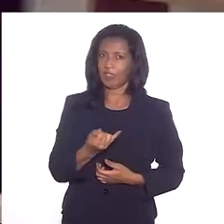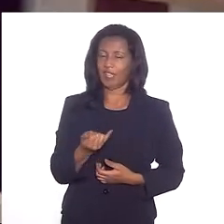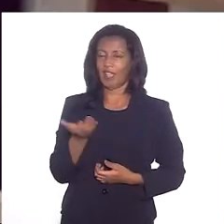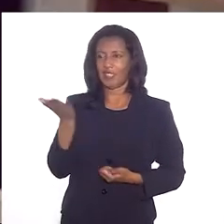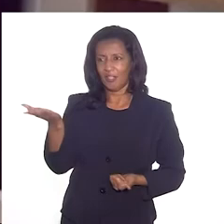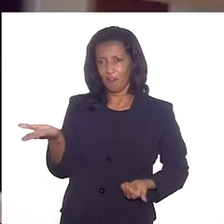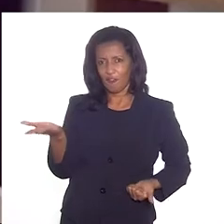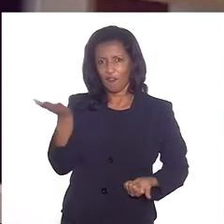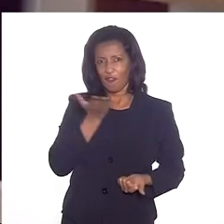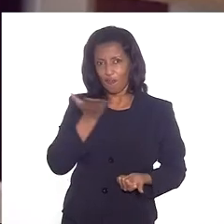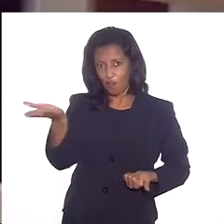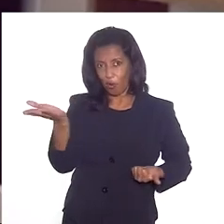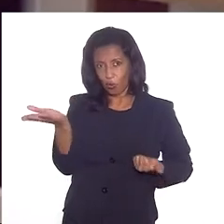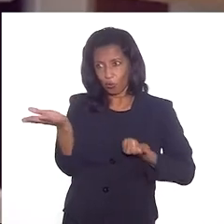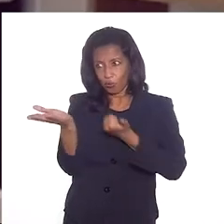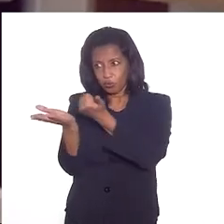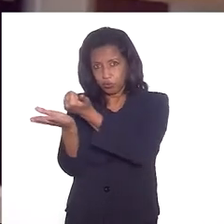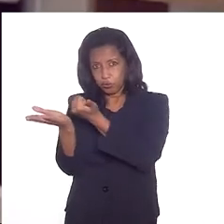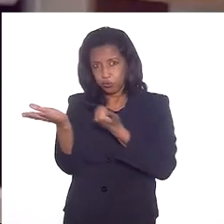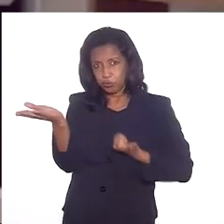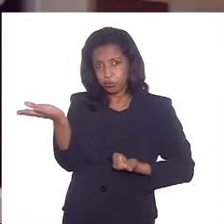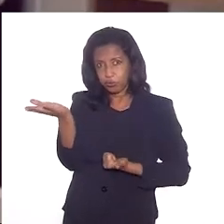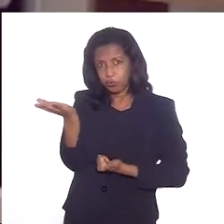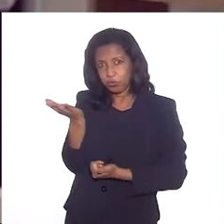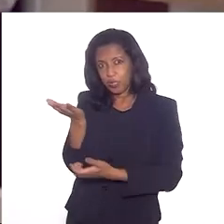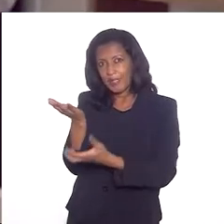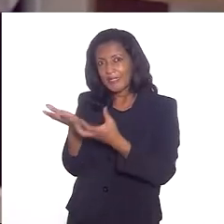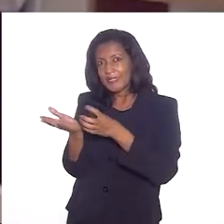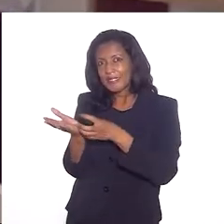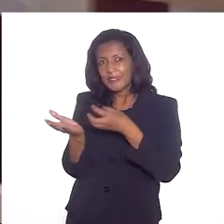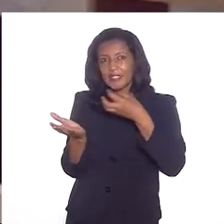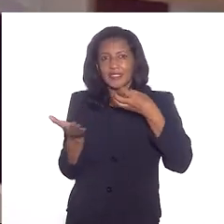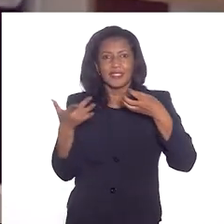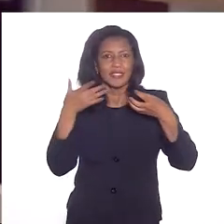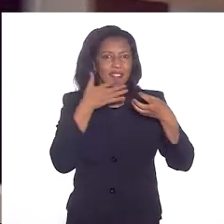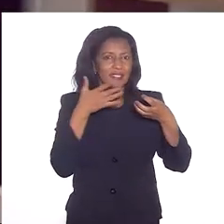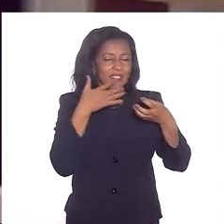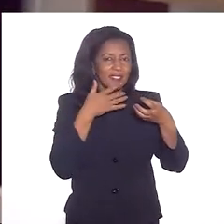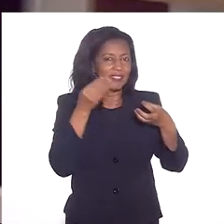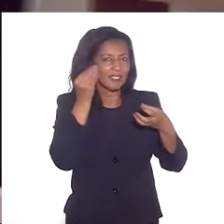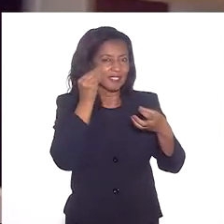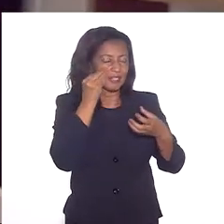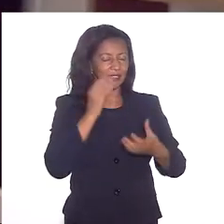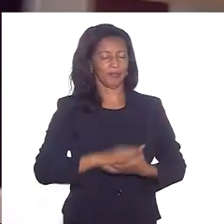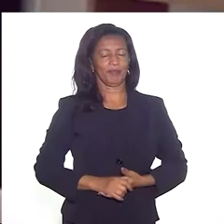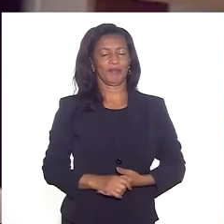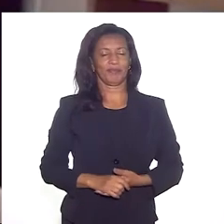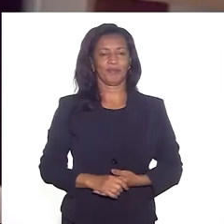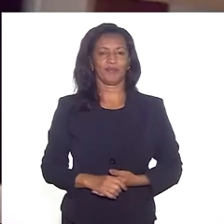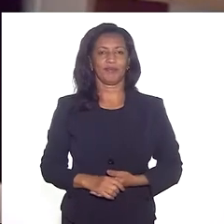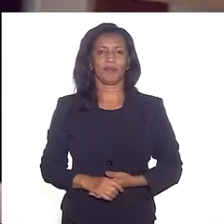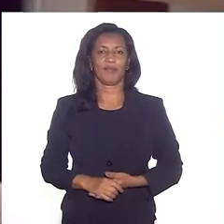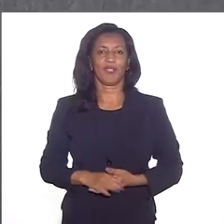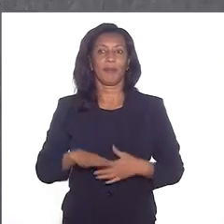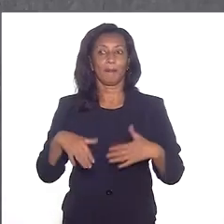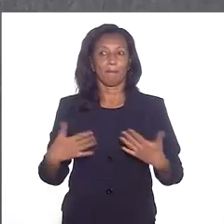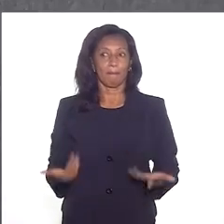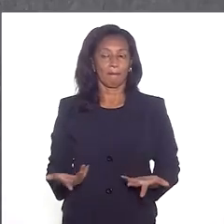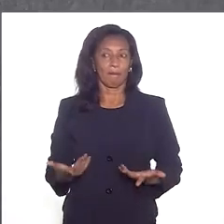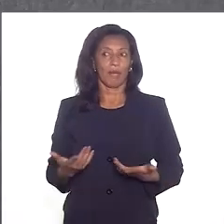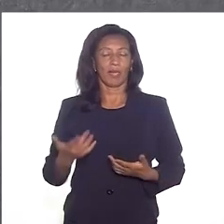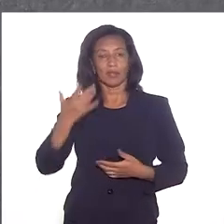querendo aproveitar essa fornada de agora e poder fazer essas experimentações. Ah, que